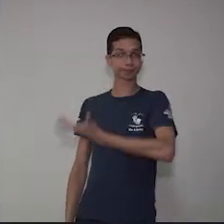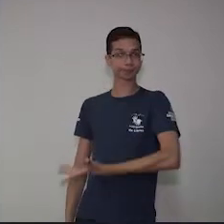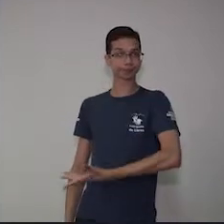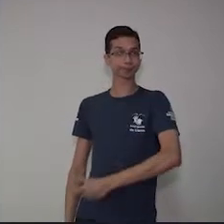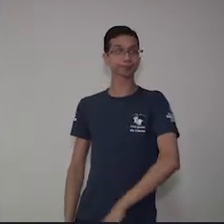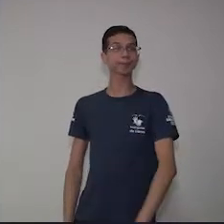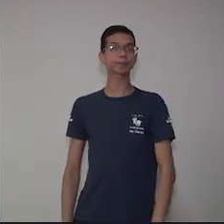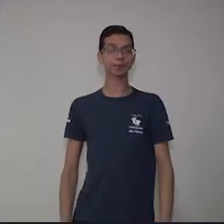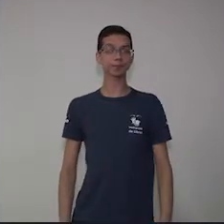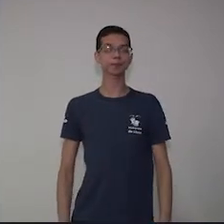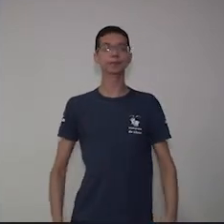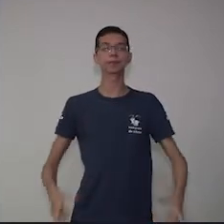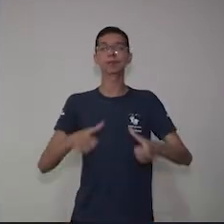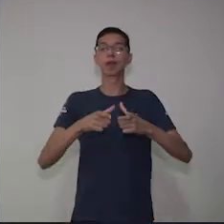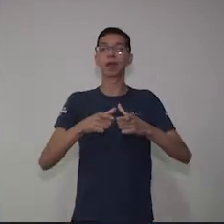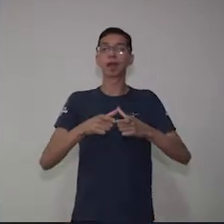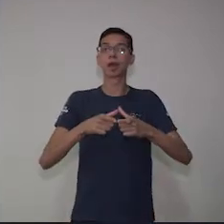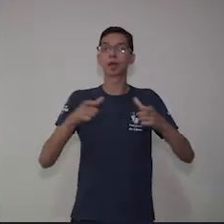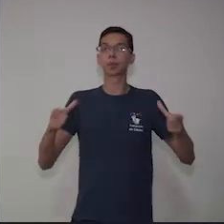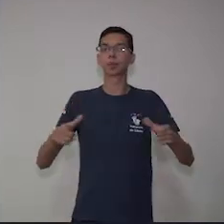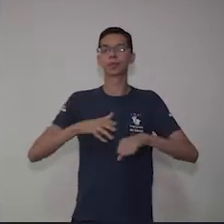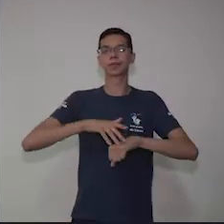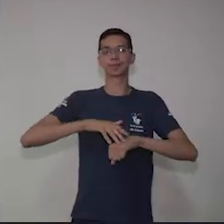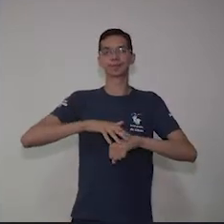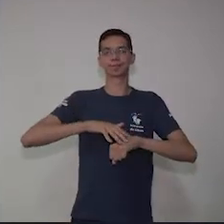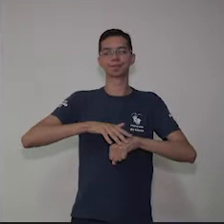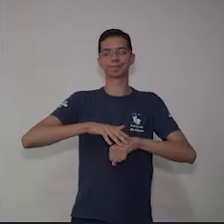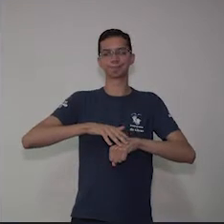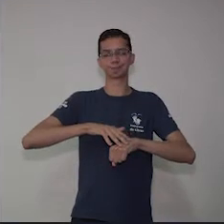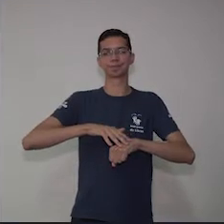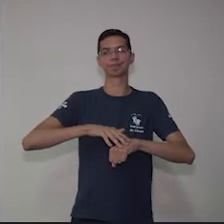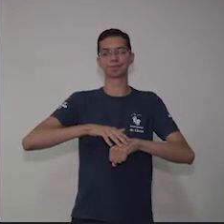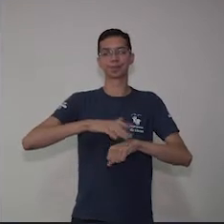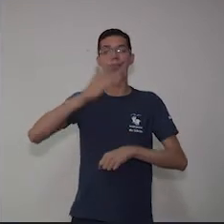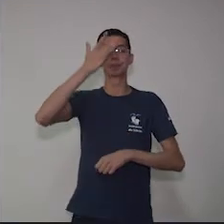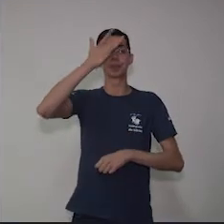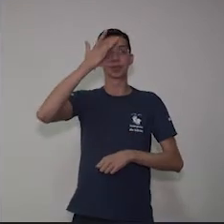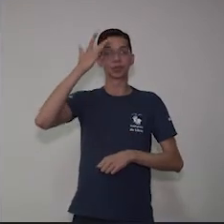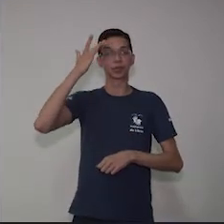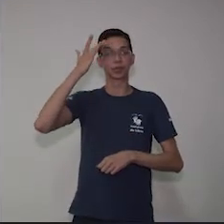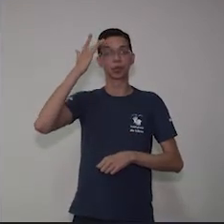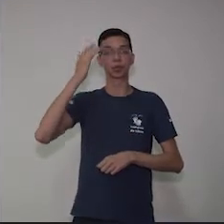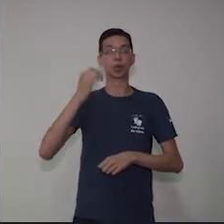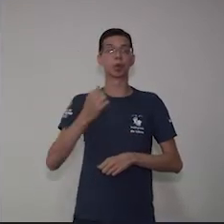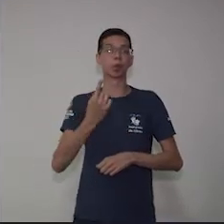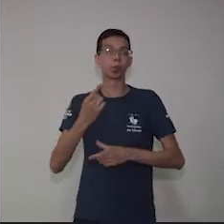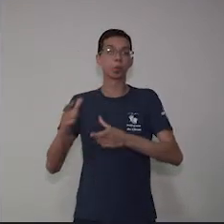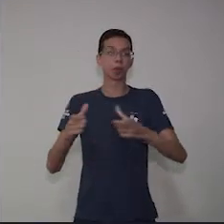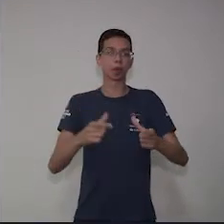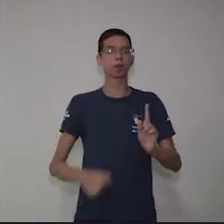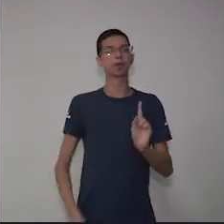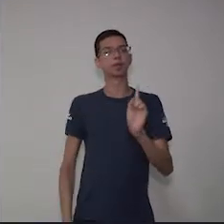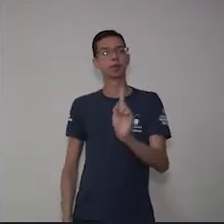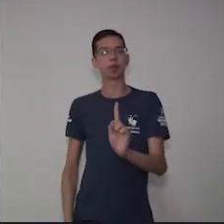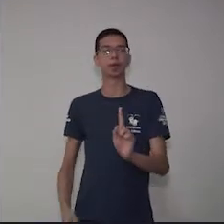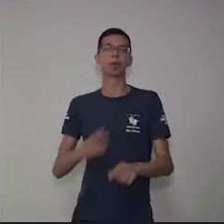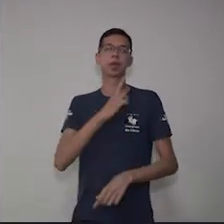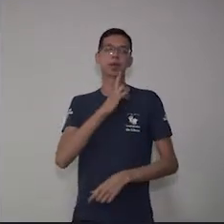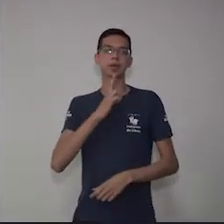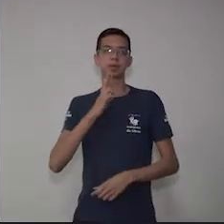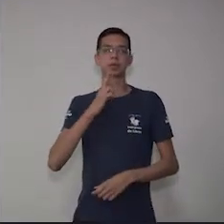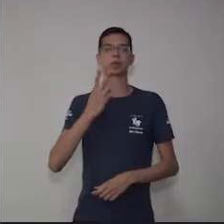maior prevalência de infecção entre os indivíduos que frequentam pelo menos um dos seguintes locais, né? Restaurantes, cafés, bares,